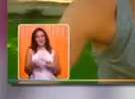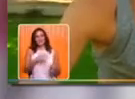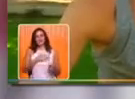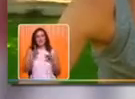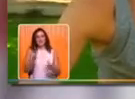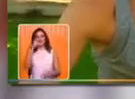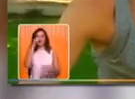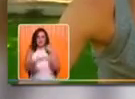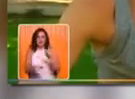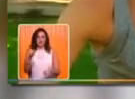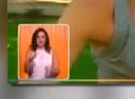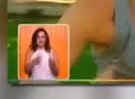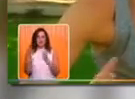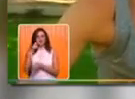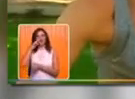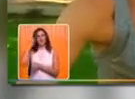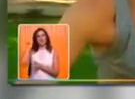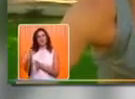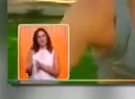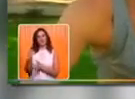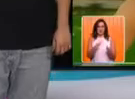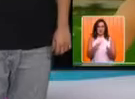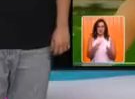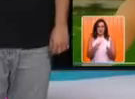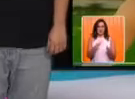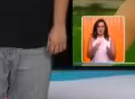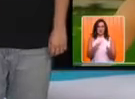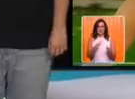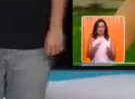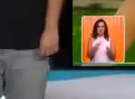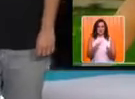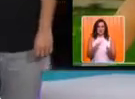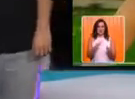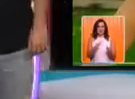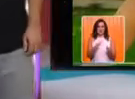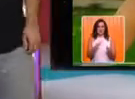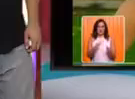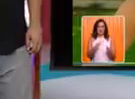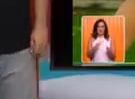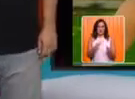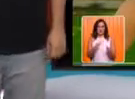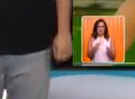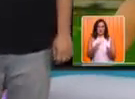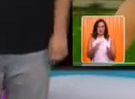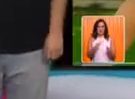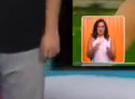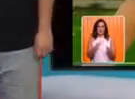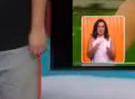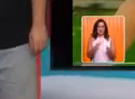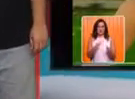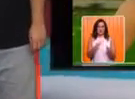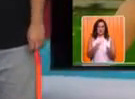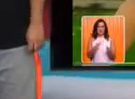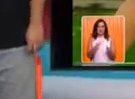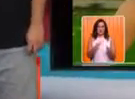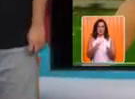braços tenho um lado muito real por acaso da